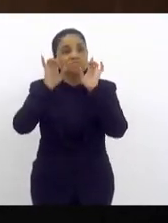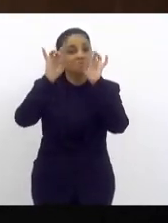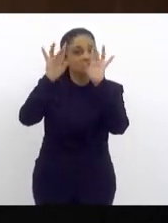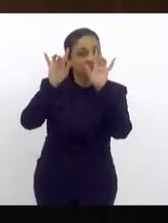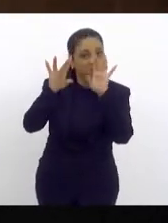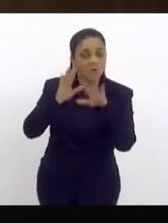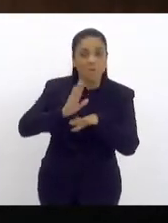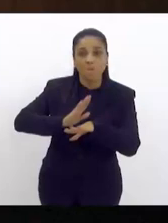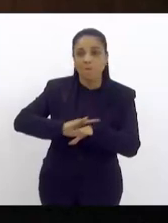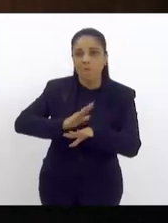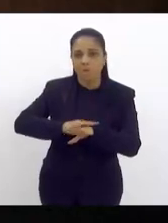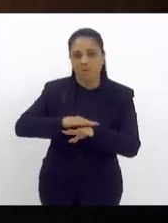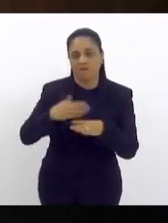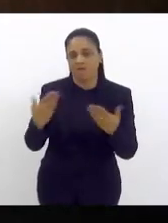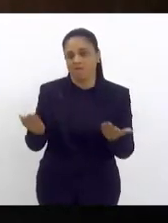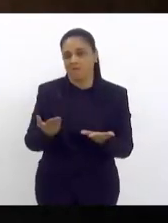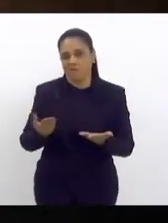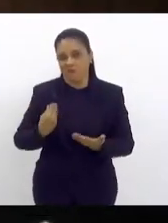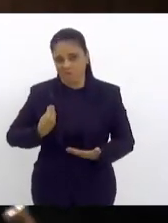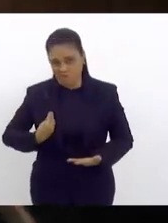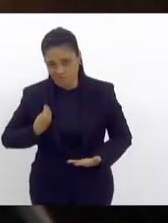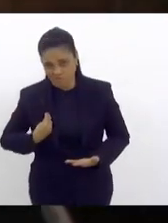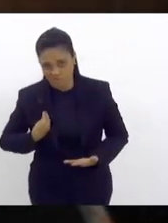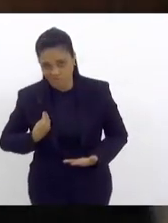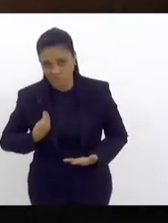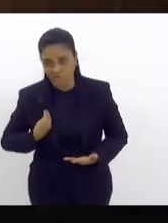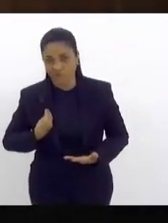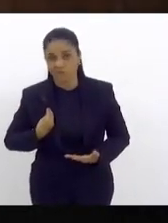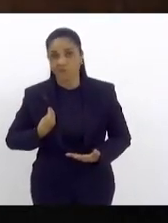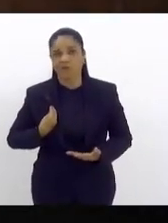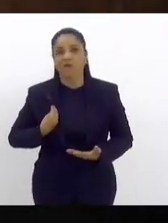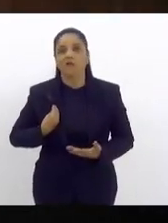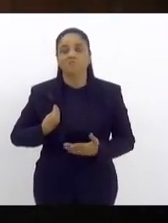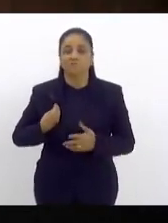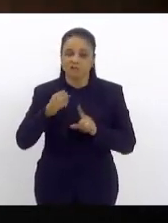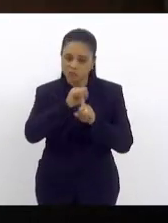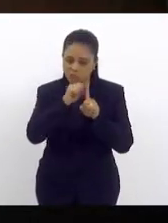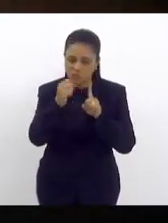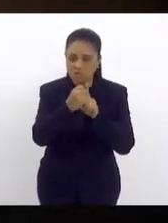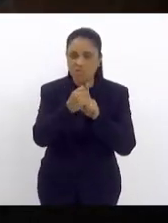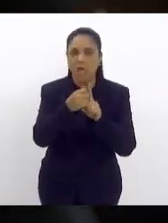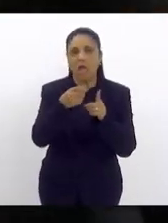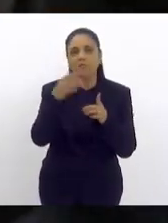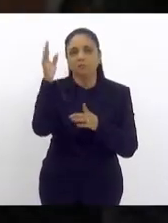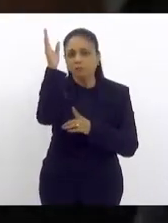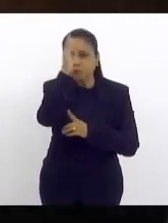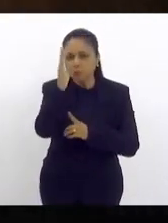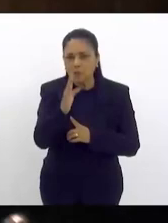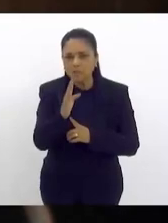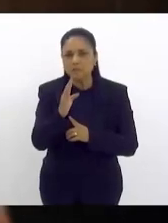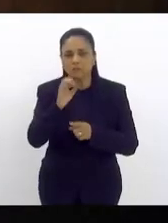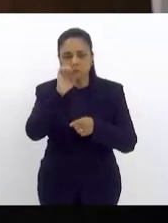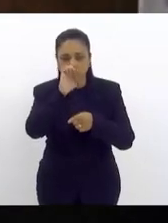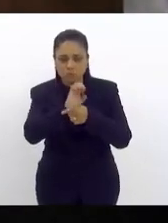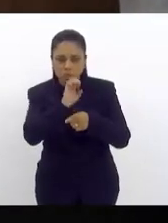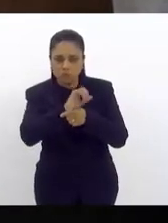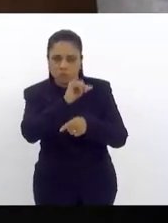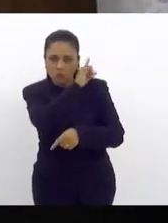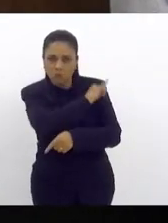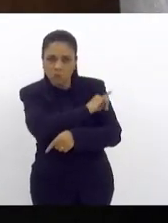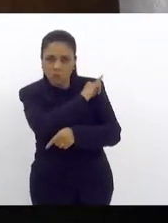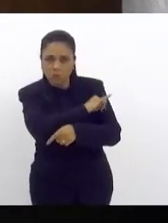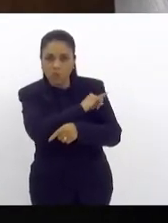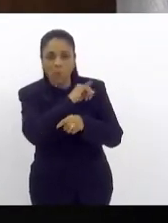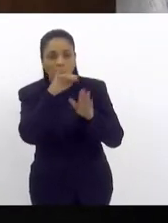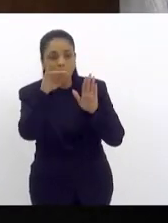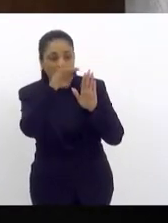momento que nós estamos vivendo que é um tema recorrente na sociedade no Brasil e aqui no Estado então de pautar Presidente